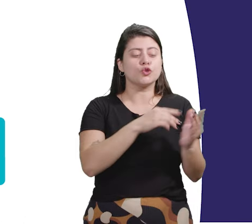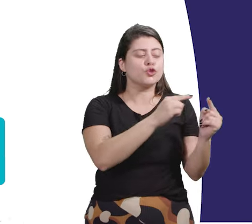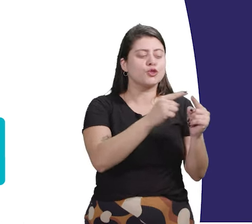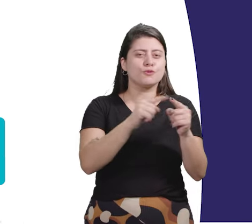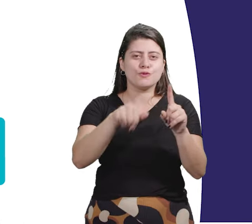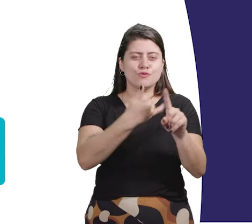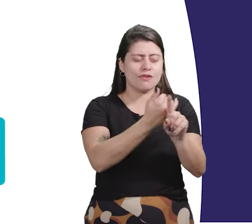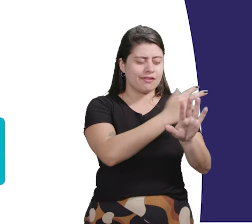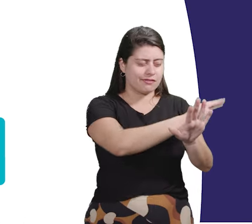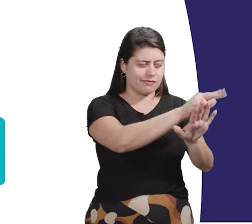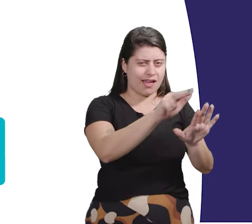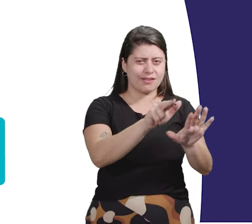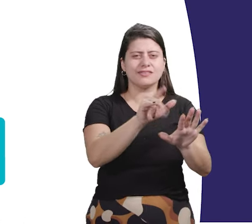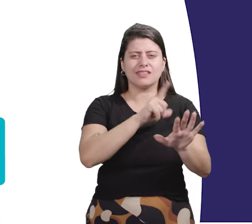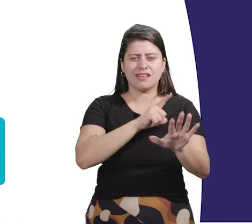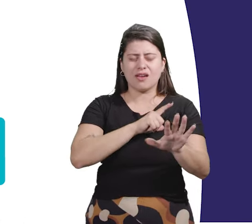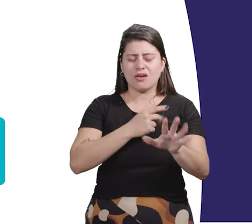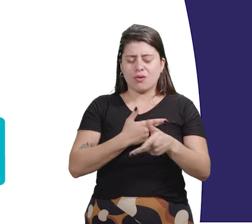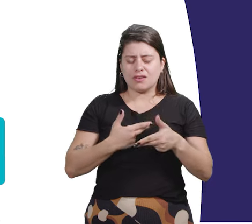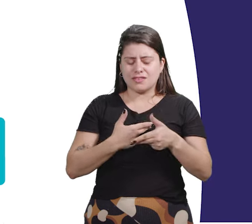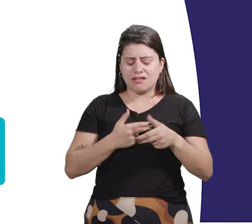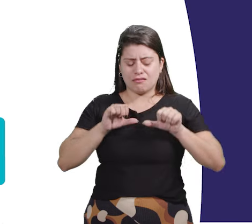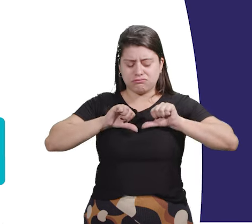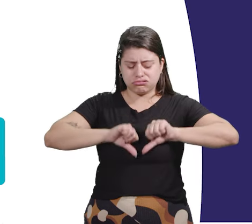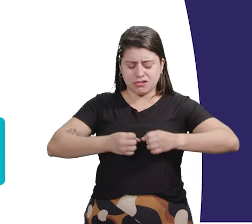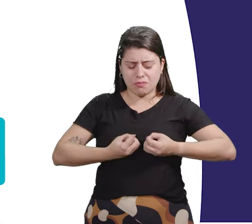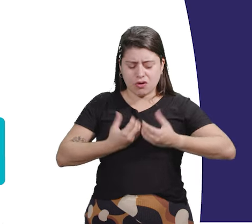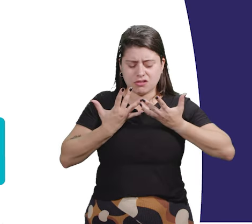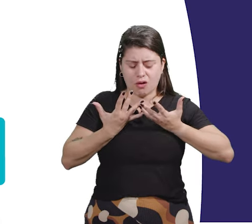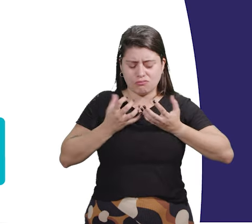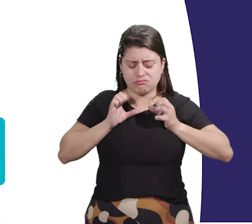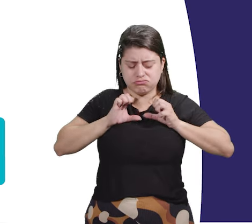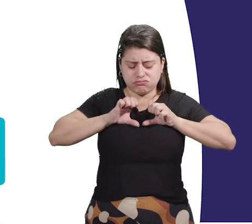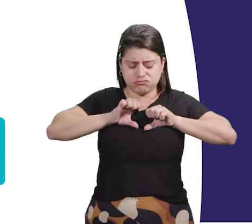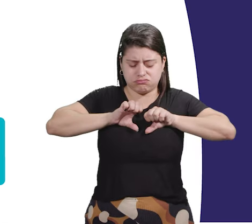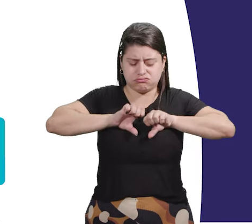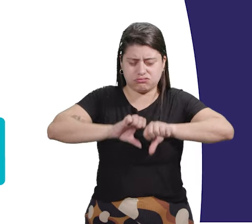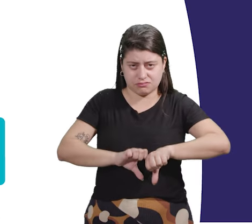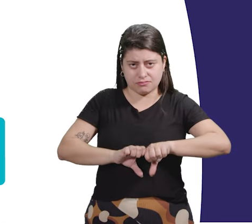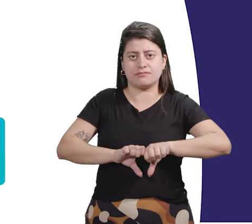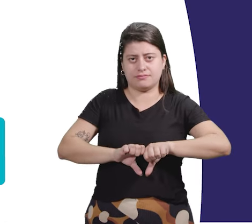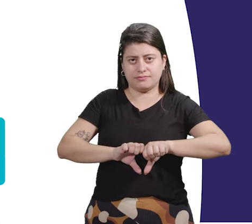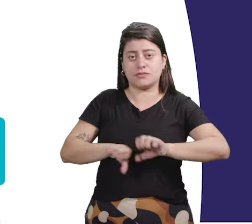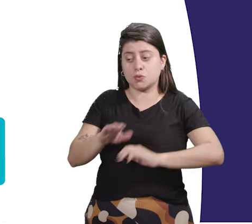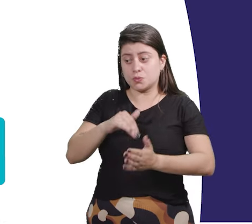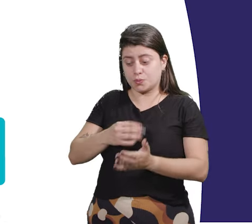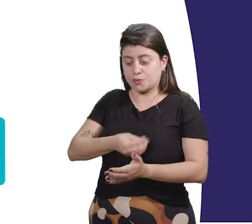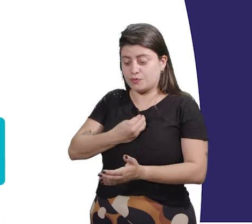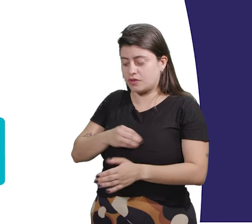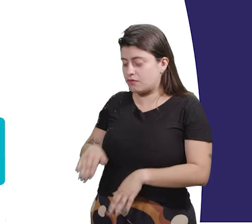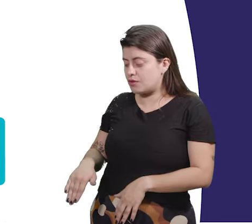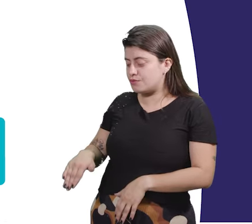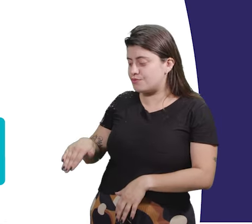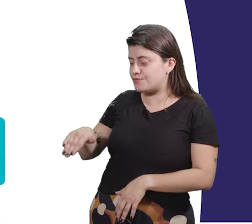feridas emocionais, e como a gente estava falando antes, tudo que se vive ali na nossa infância, na nossa adolescência, pode ser